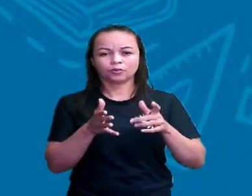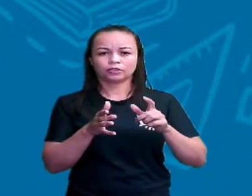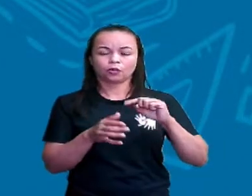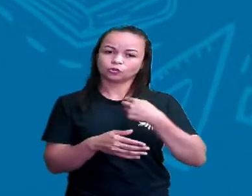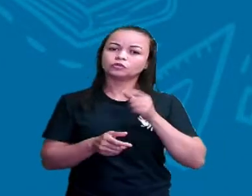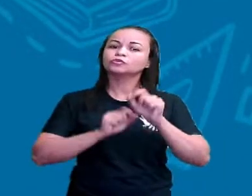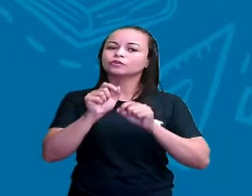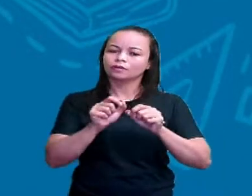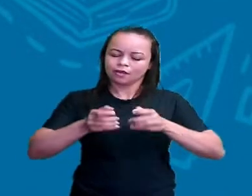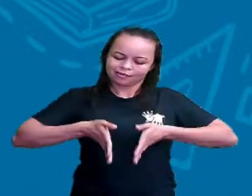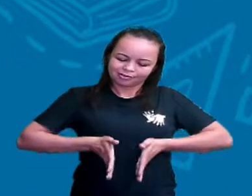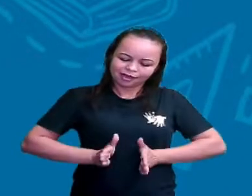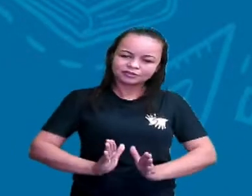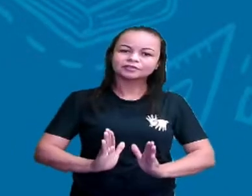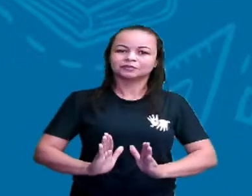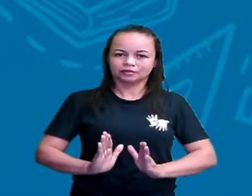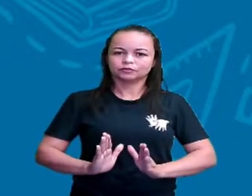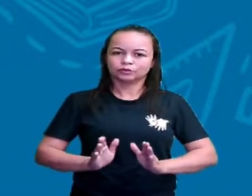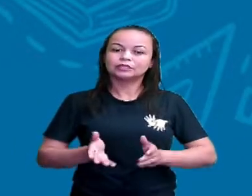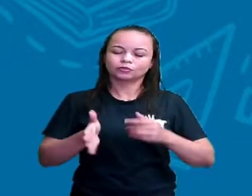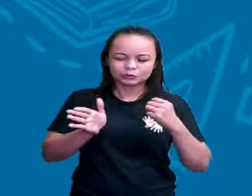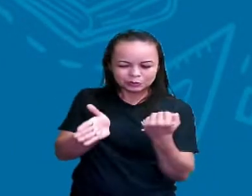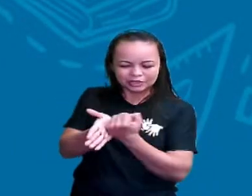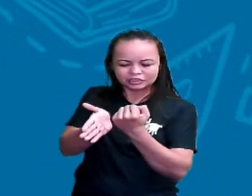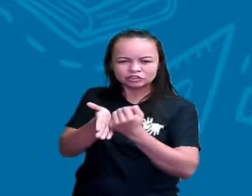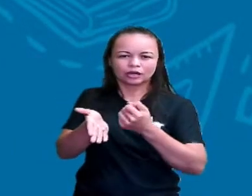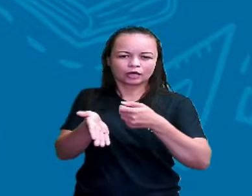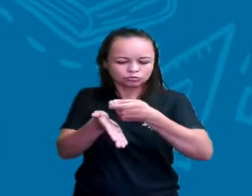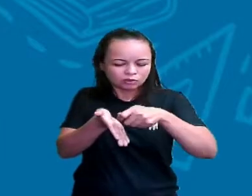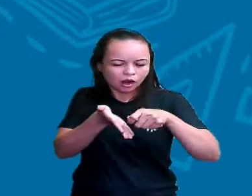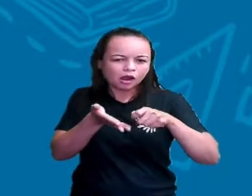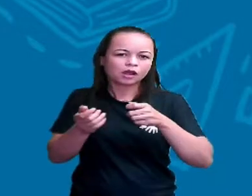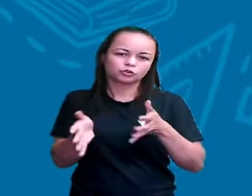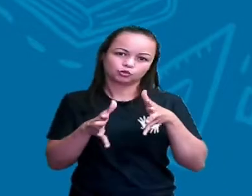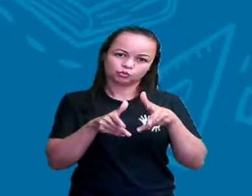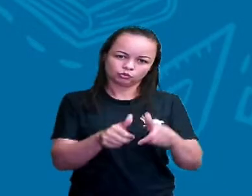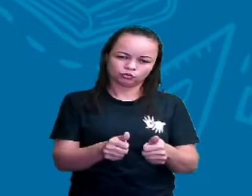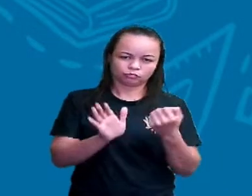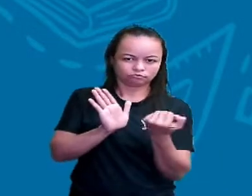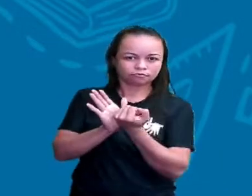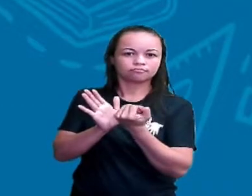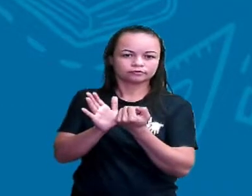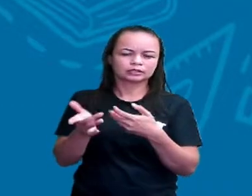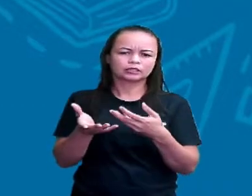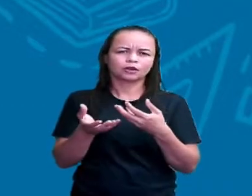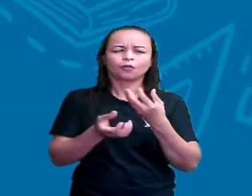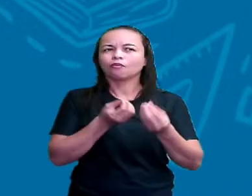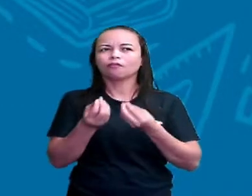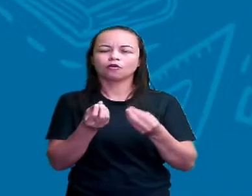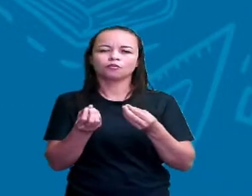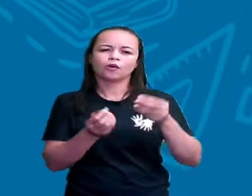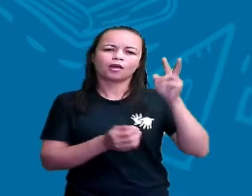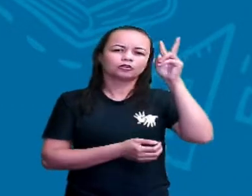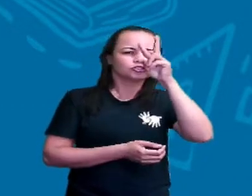nosso nascimento. Então, tá lá registrado, né, tudinho direitinho, esse marco. Então, como é que a gente vai contar a história da humanidade? Né?